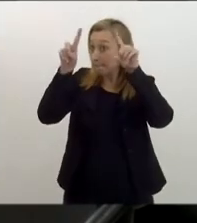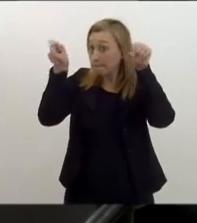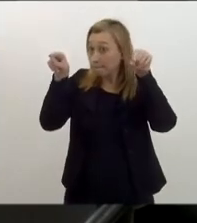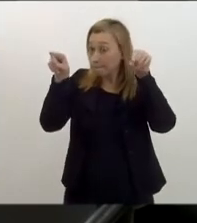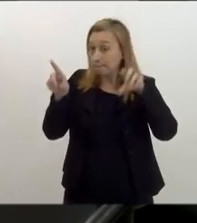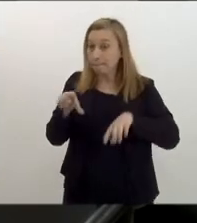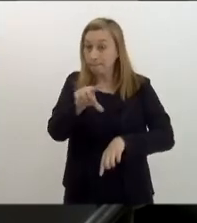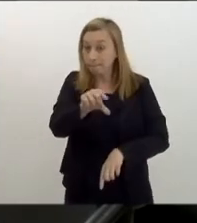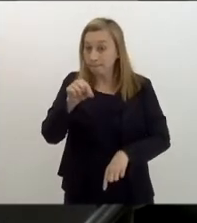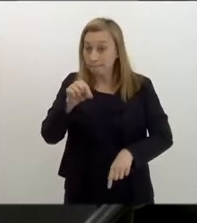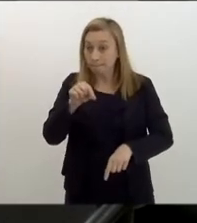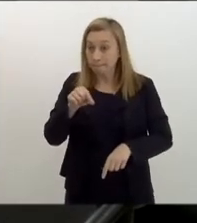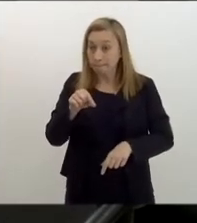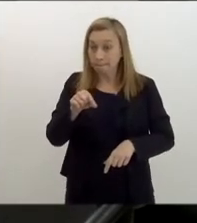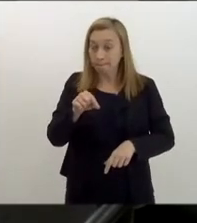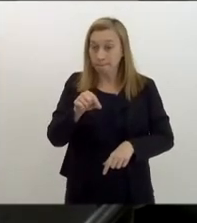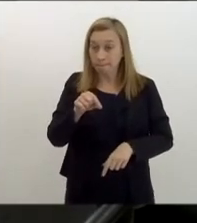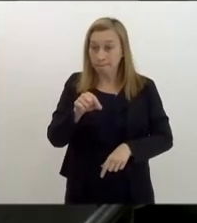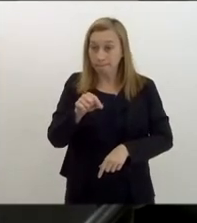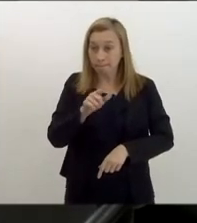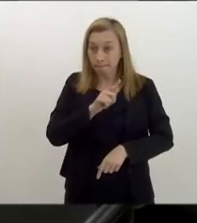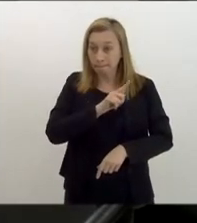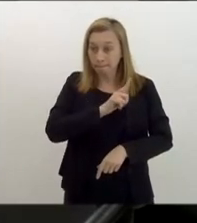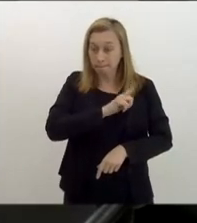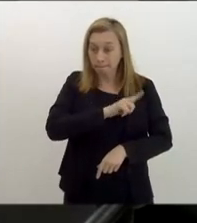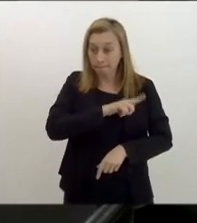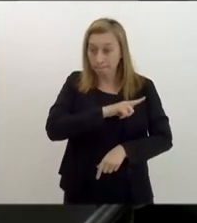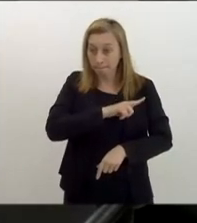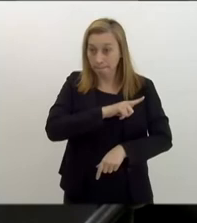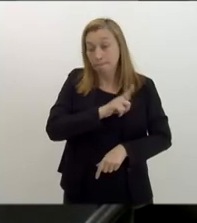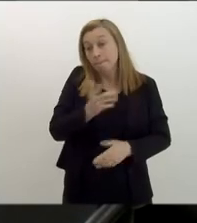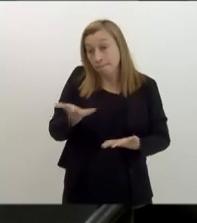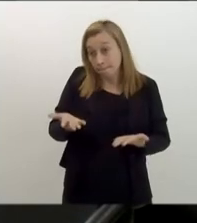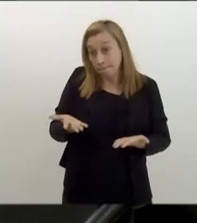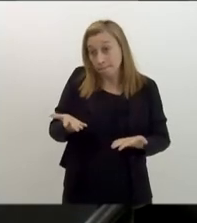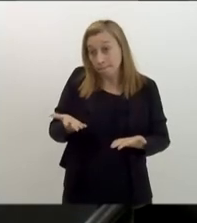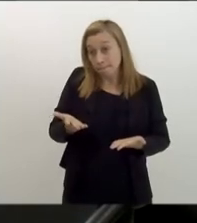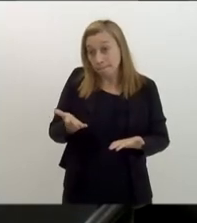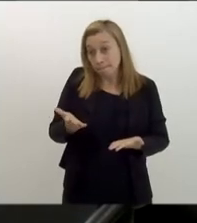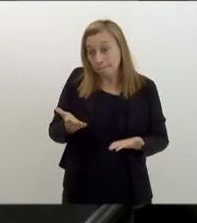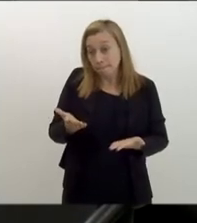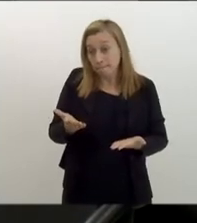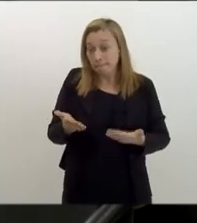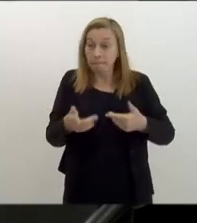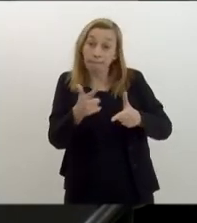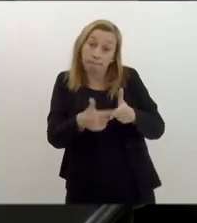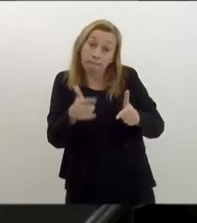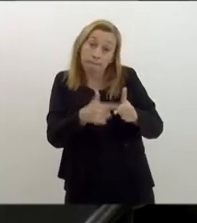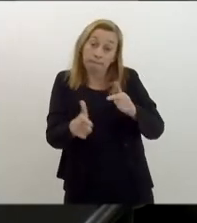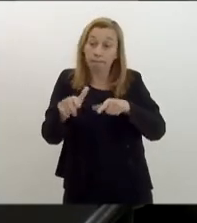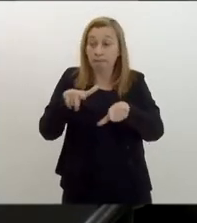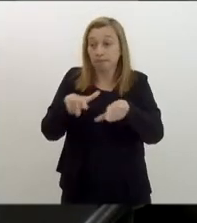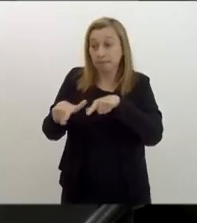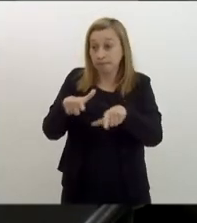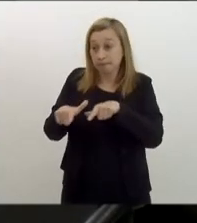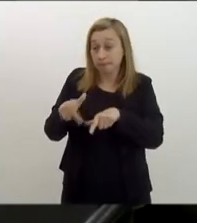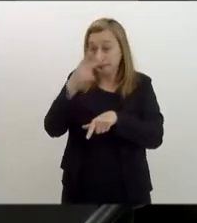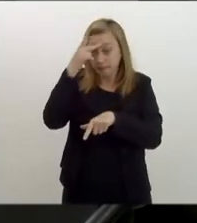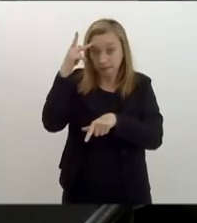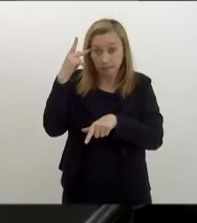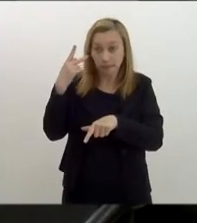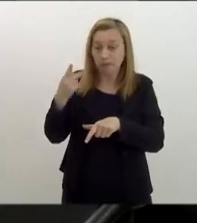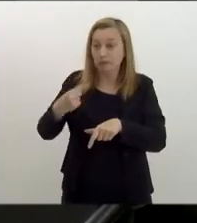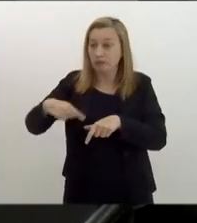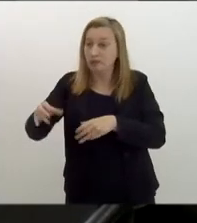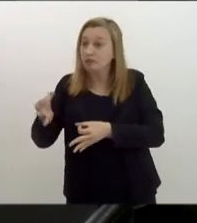da decisão gerencial que é do jogo que a são problemas trabalhistas que a pessoa recorre